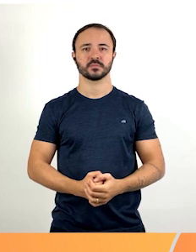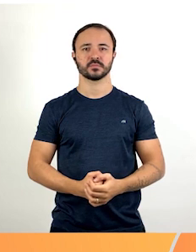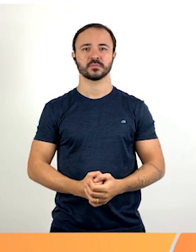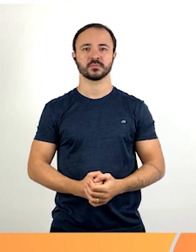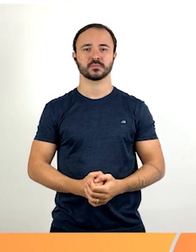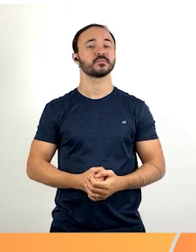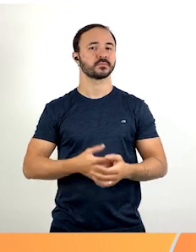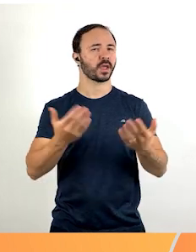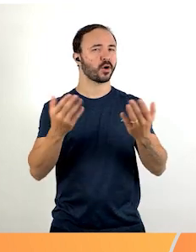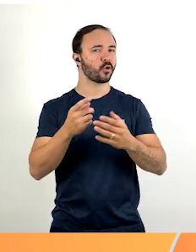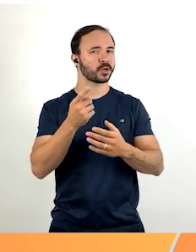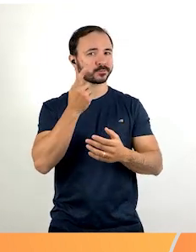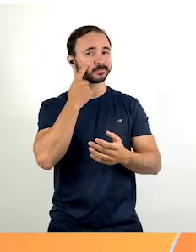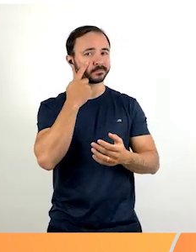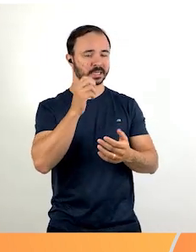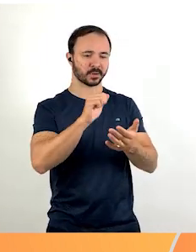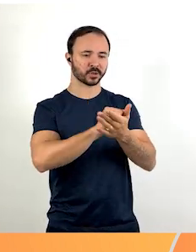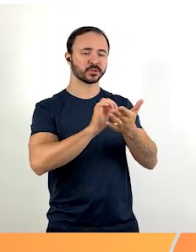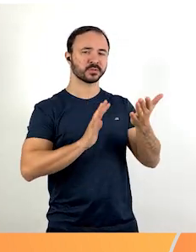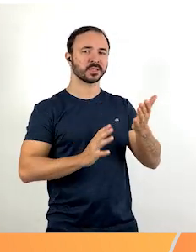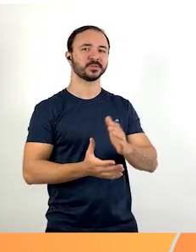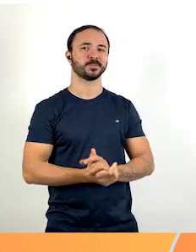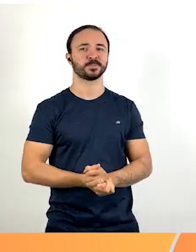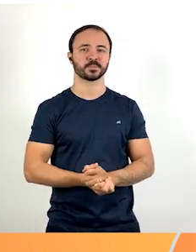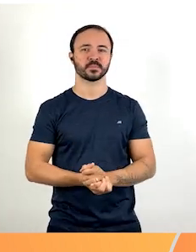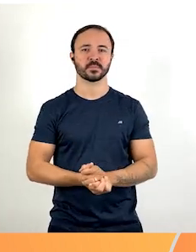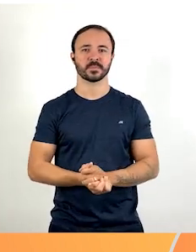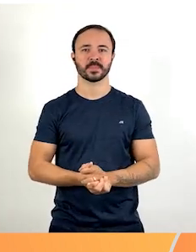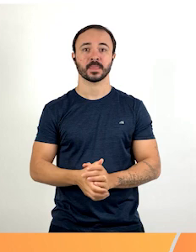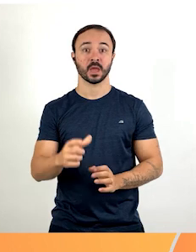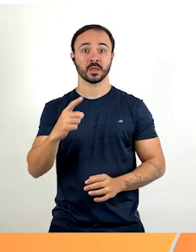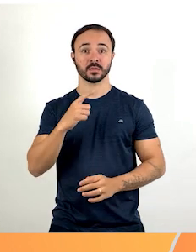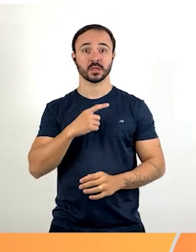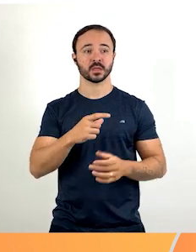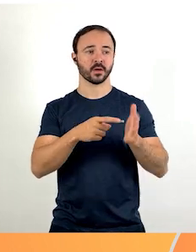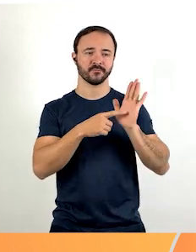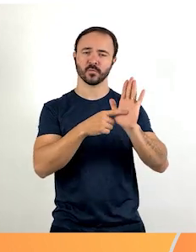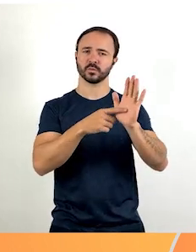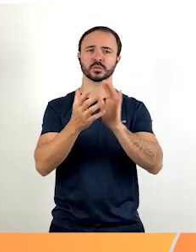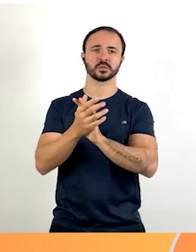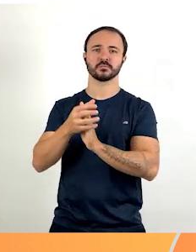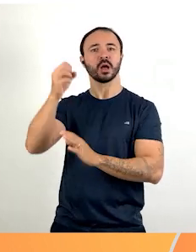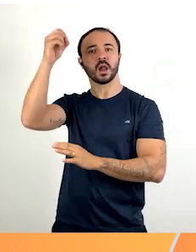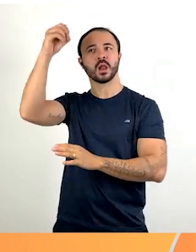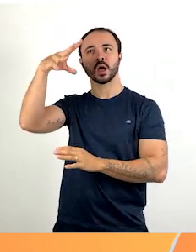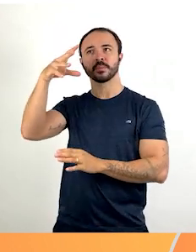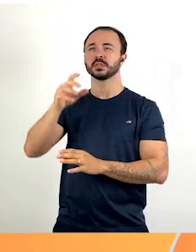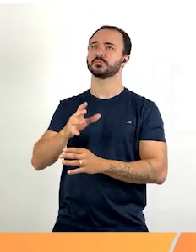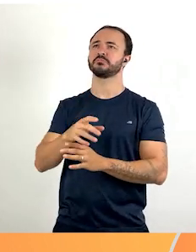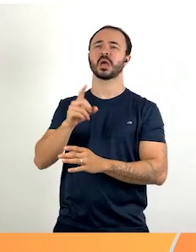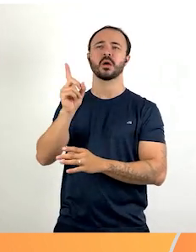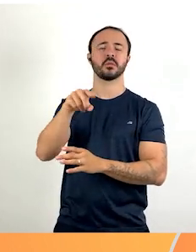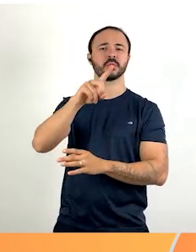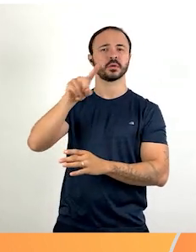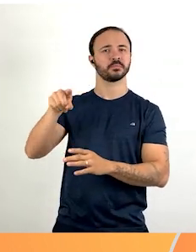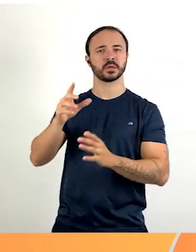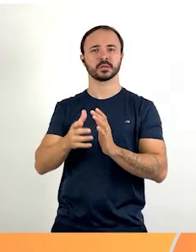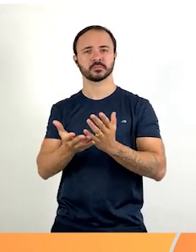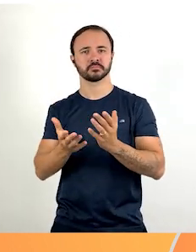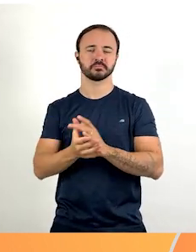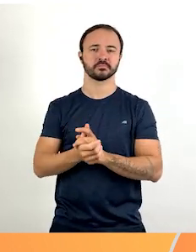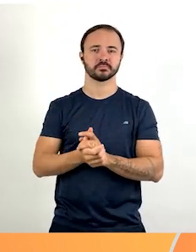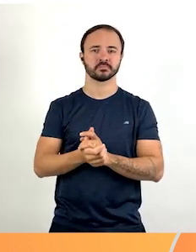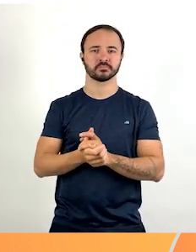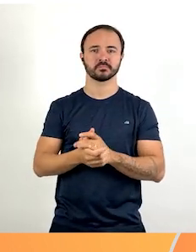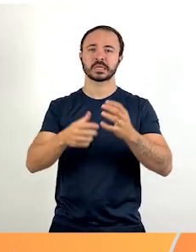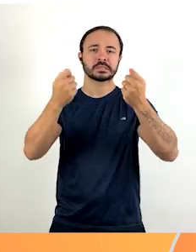Vamos realizar um exercício? Na imagem ao lado, a lâmpada encontra-se apagada. Descreva o que está ocorrendo baseando